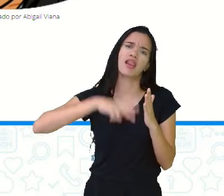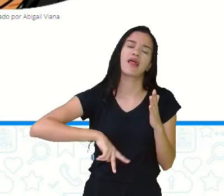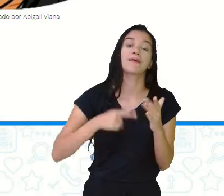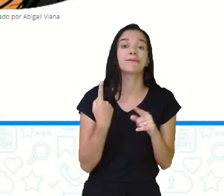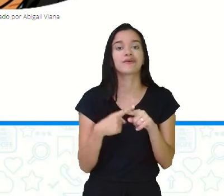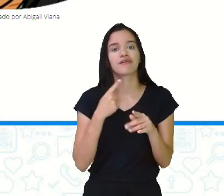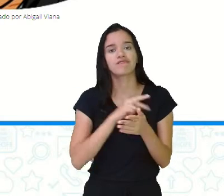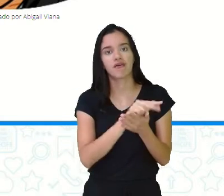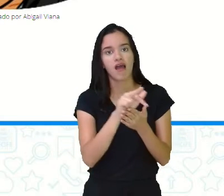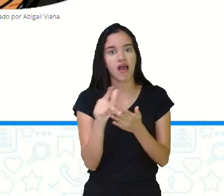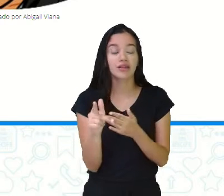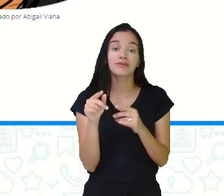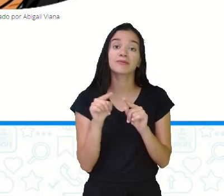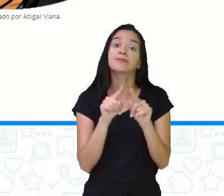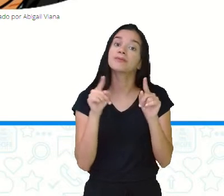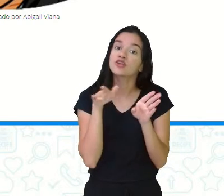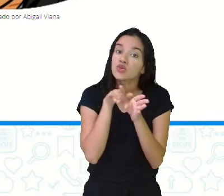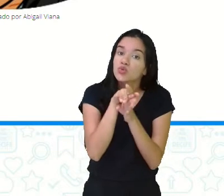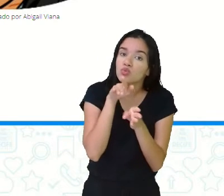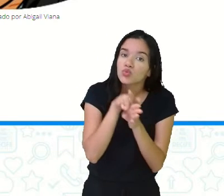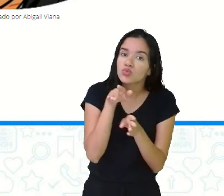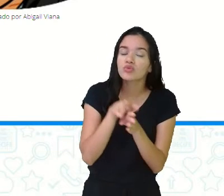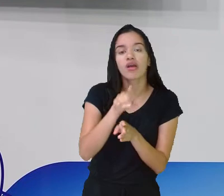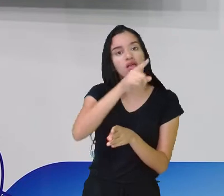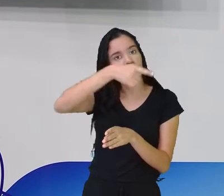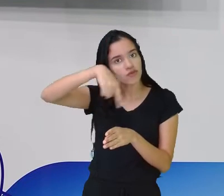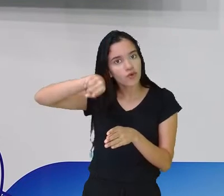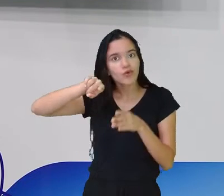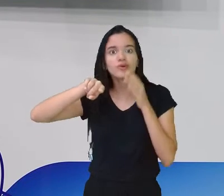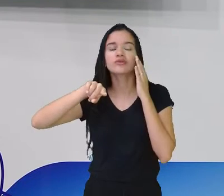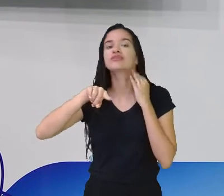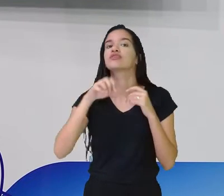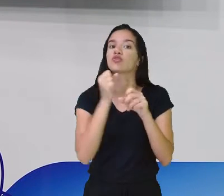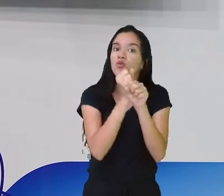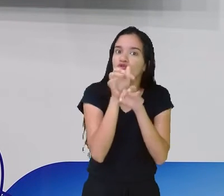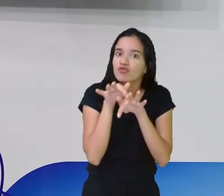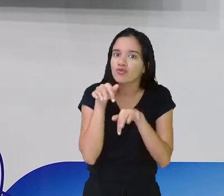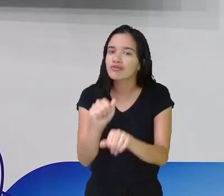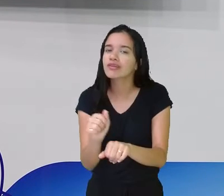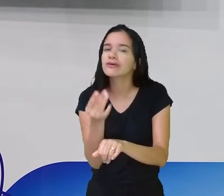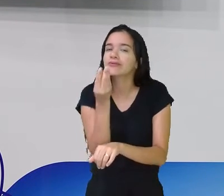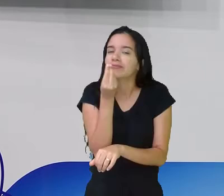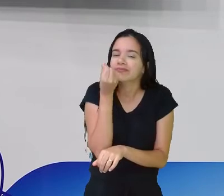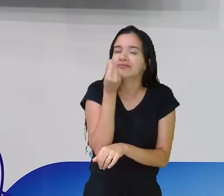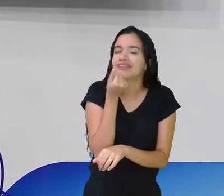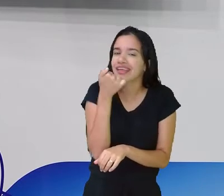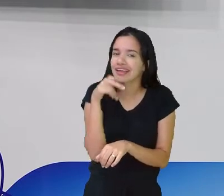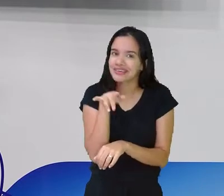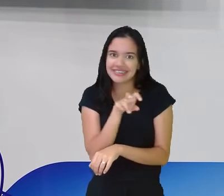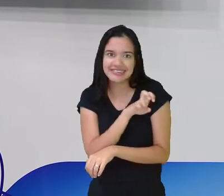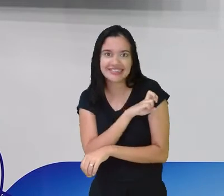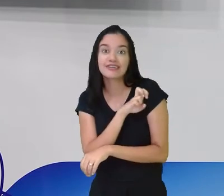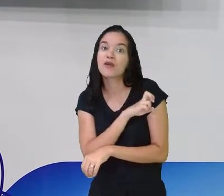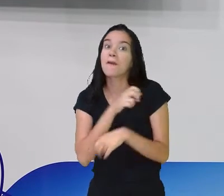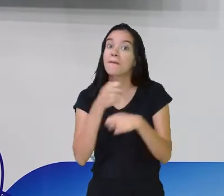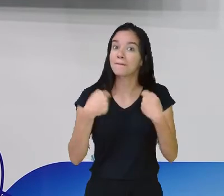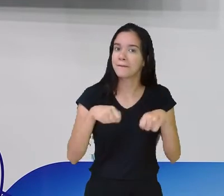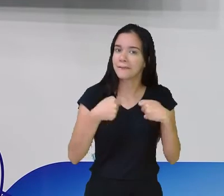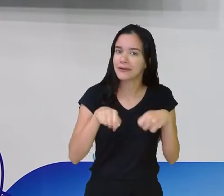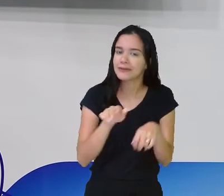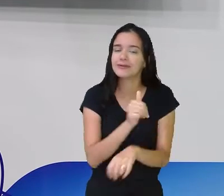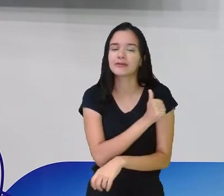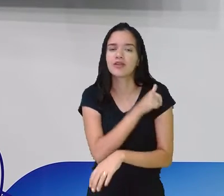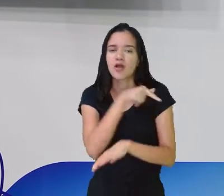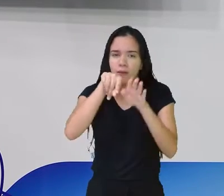muitos, mas eu te aconselho, você, o estudante do quarto ano, reta final do ano, sentindo o cheirinho do quinto, precisa ser um